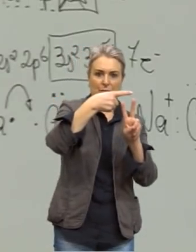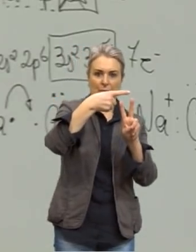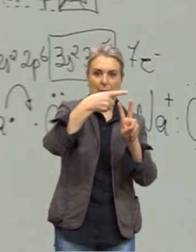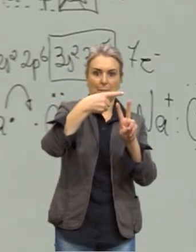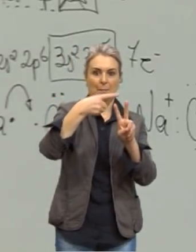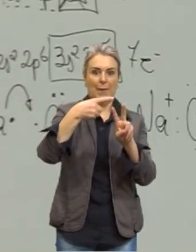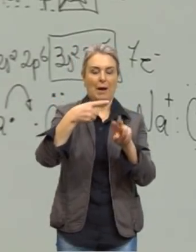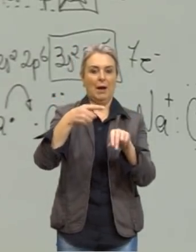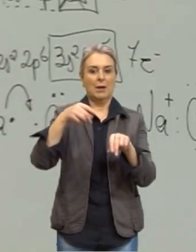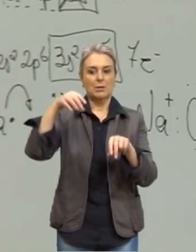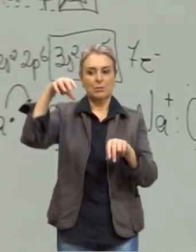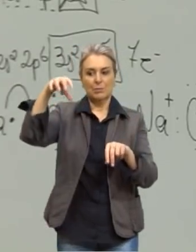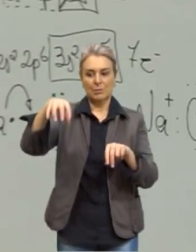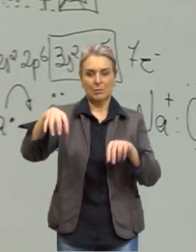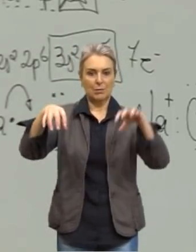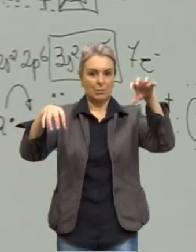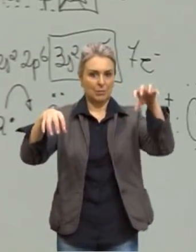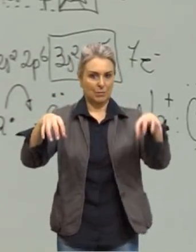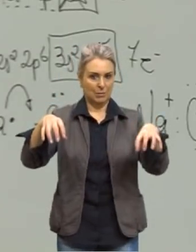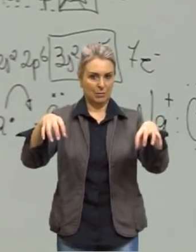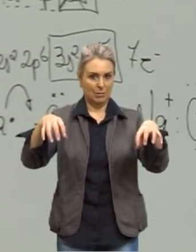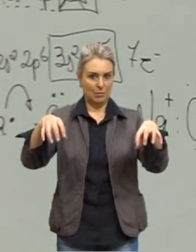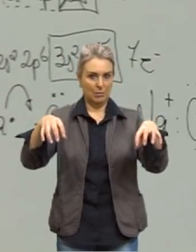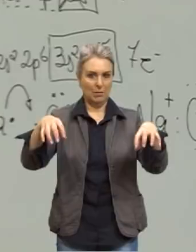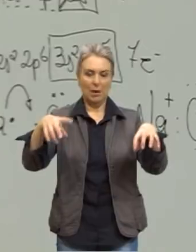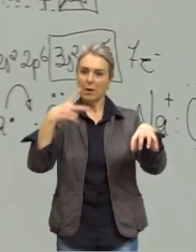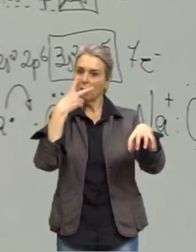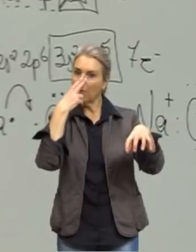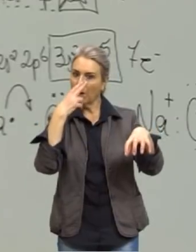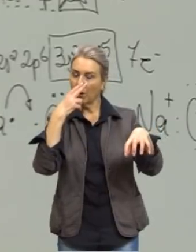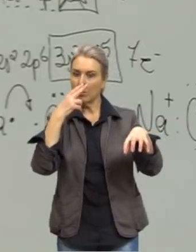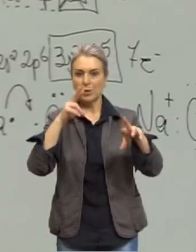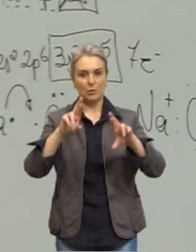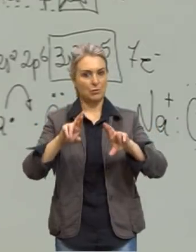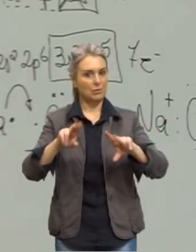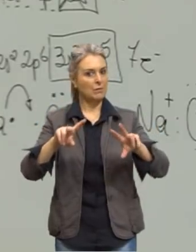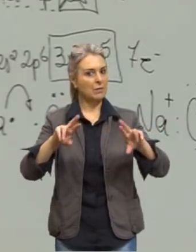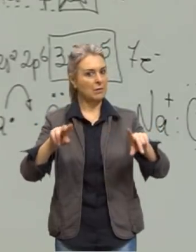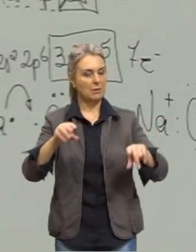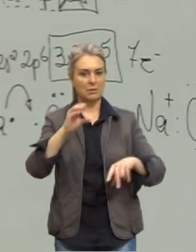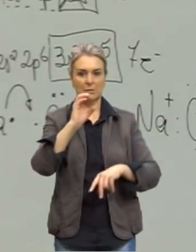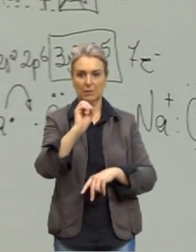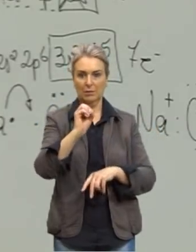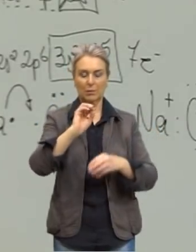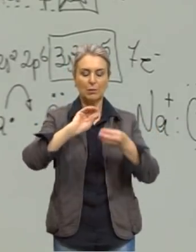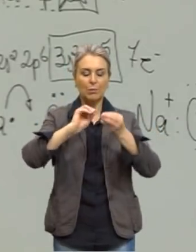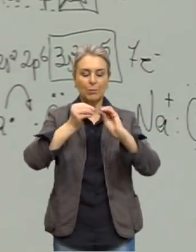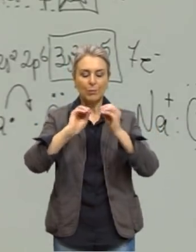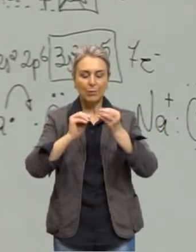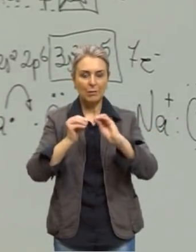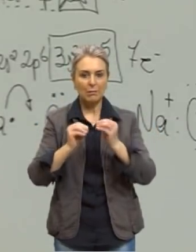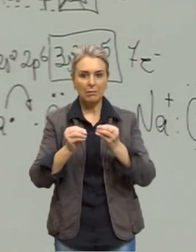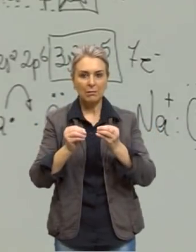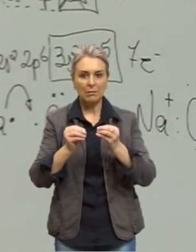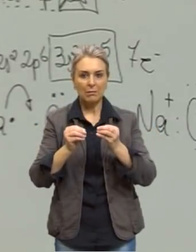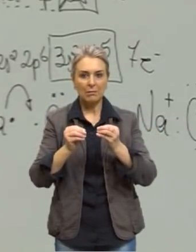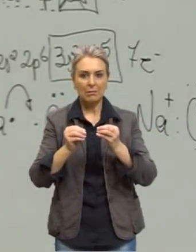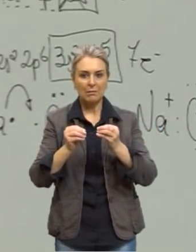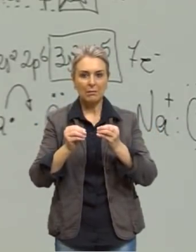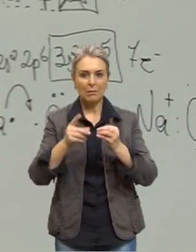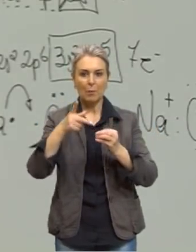diferente é o símbolo de igual e de diferente de zero então essa molécula aqui é uma molécula